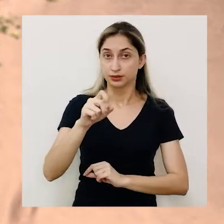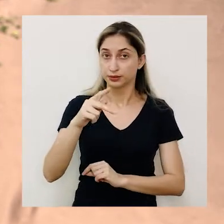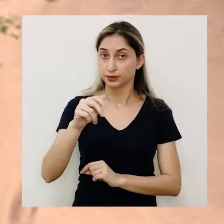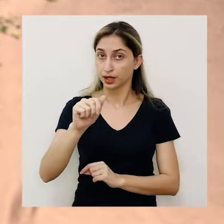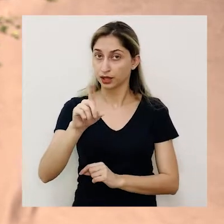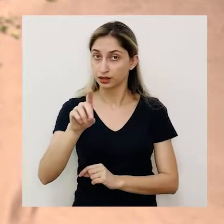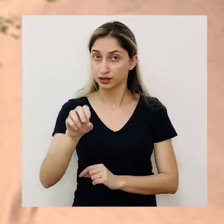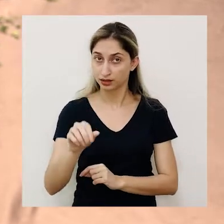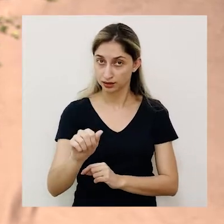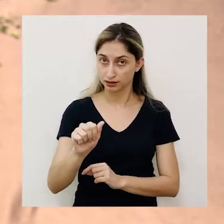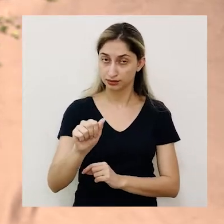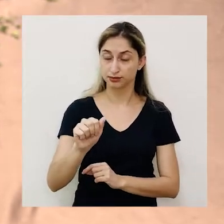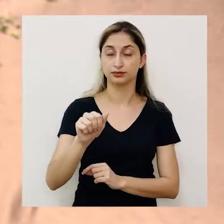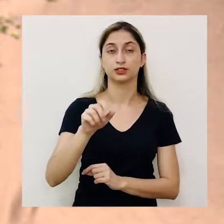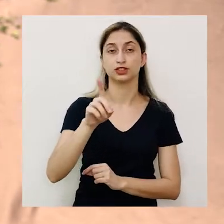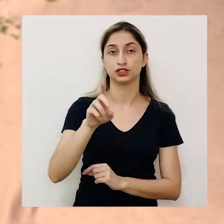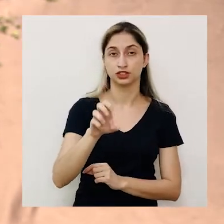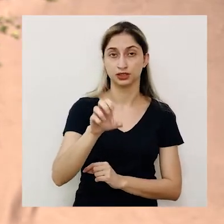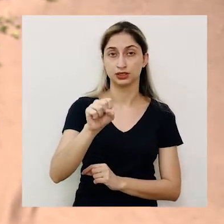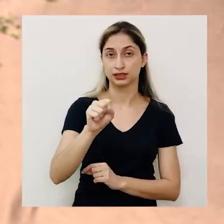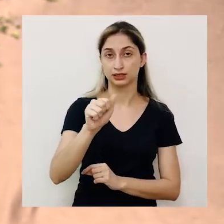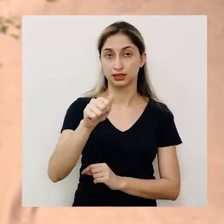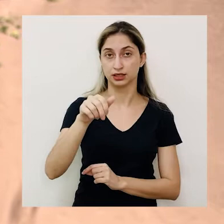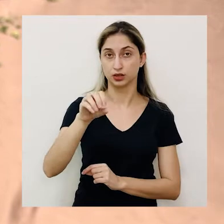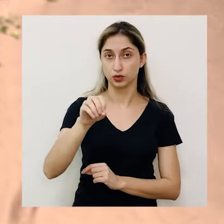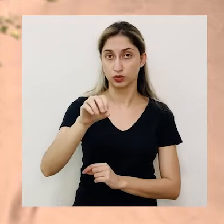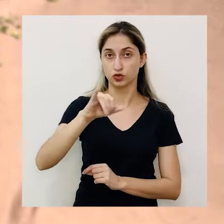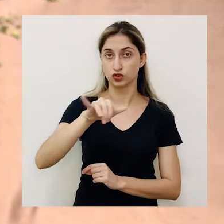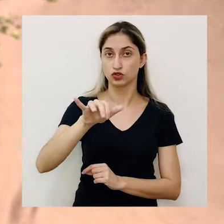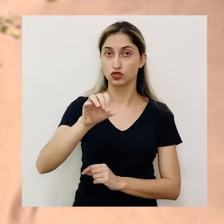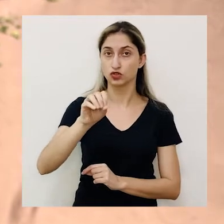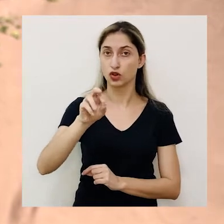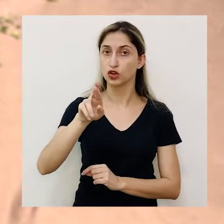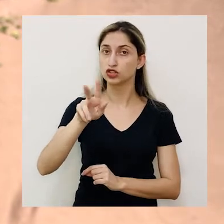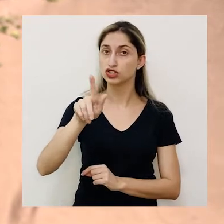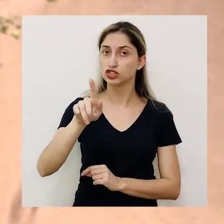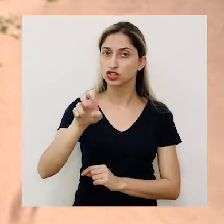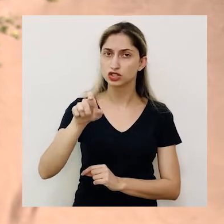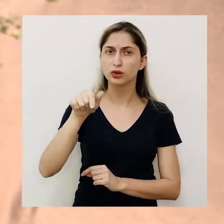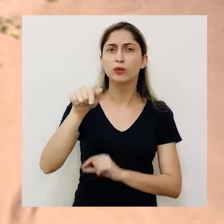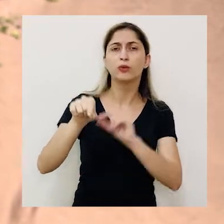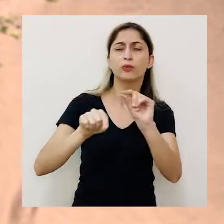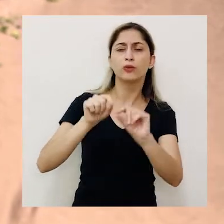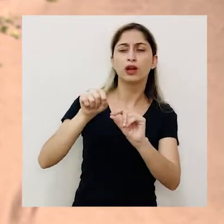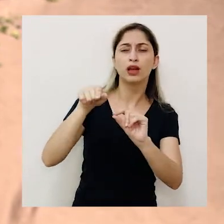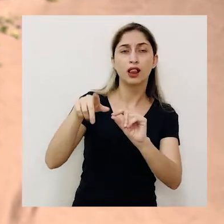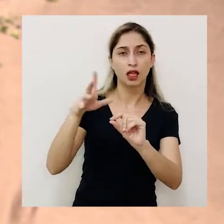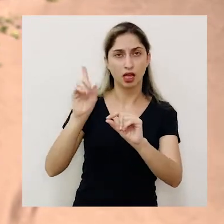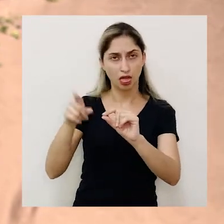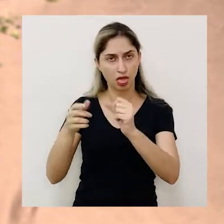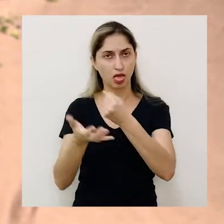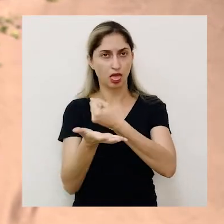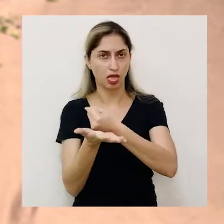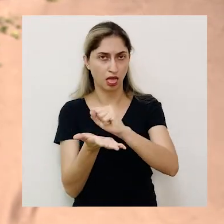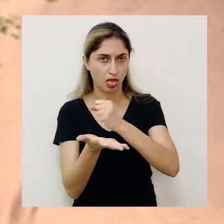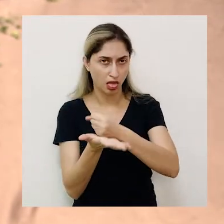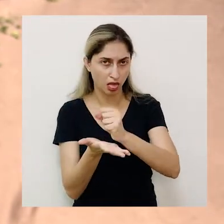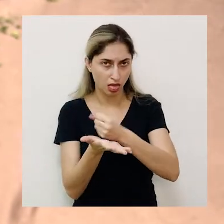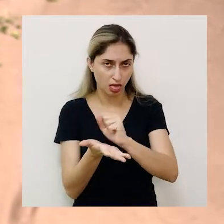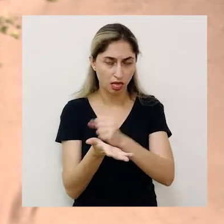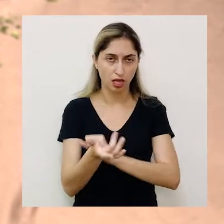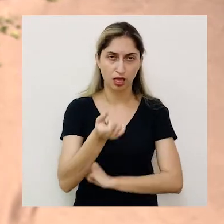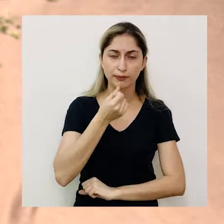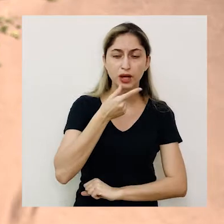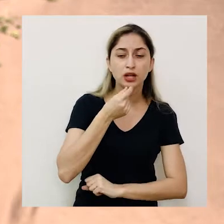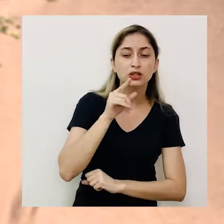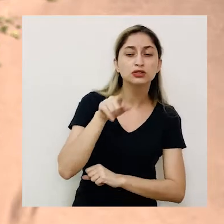Jorge me oferece além dos remédios e de repente ela pode me oferecer outras coisas que a